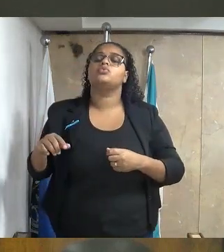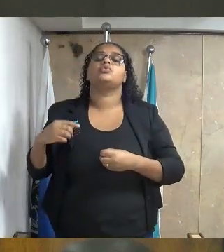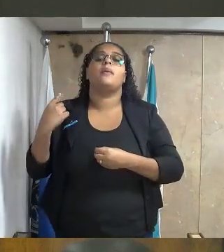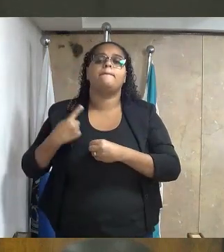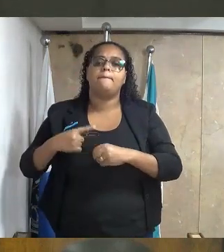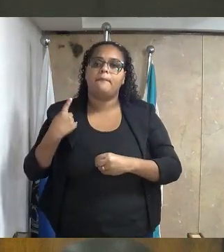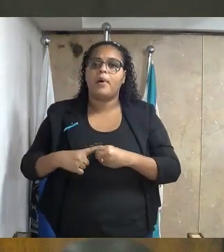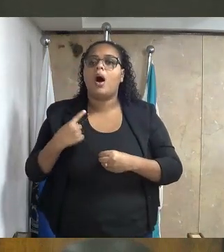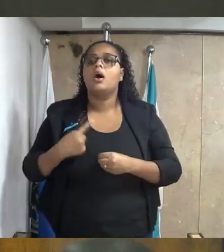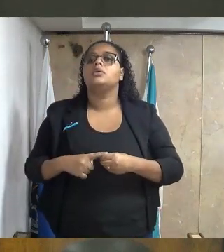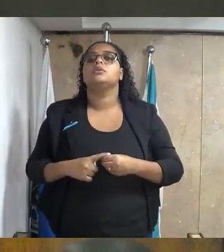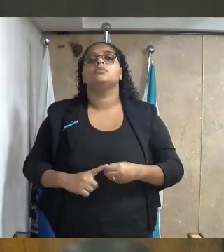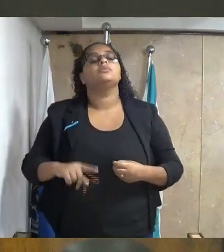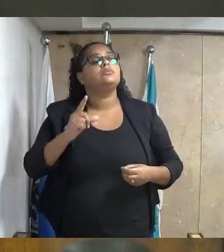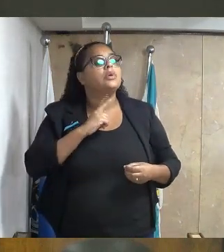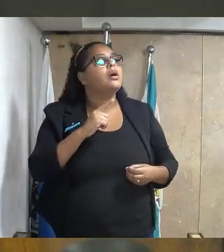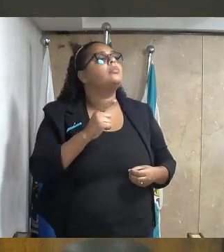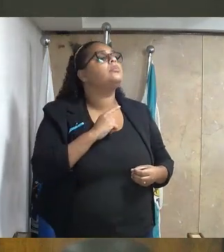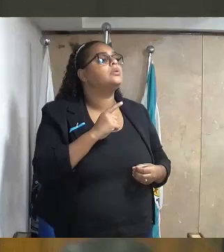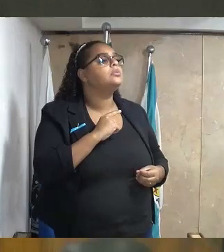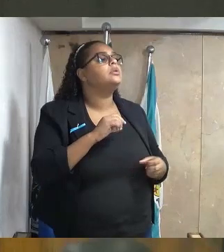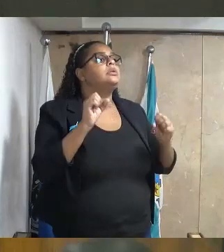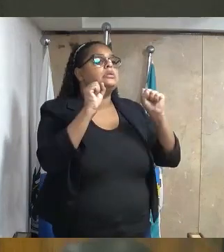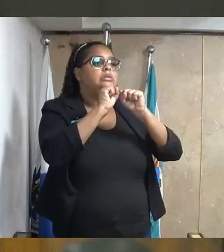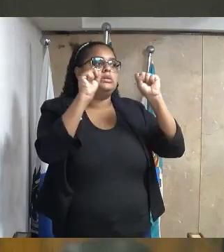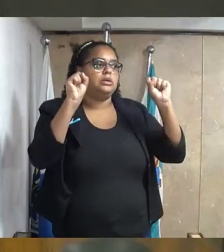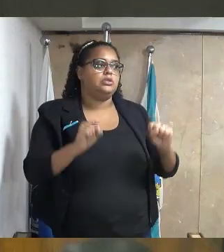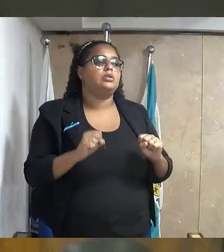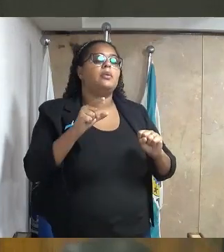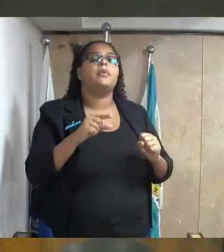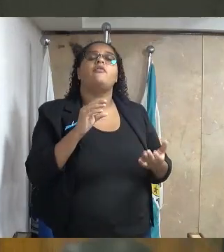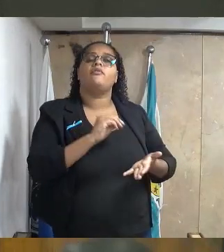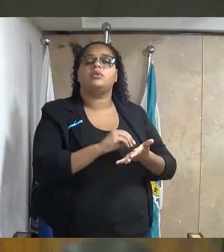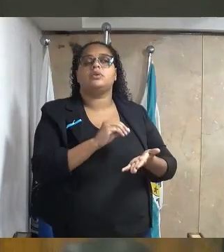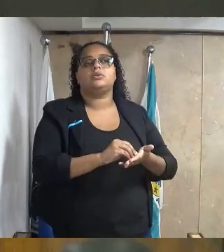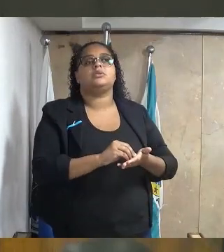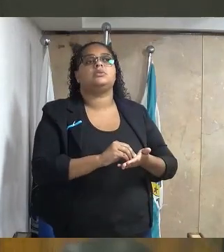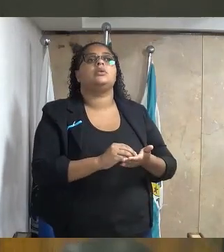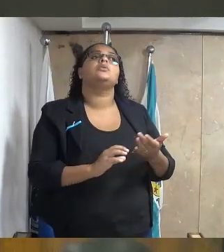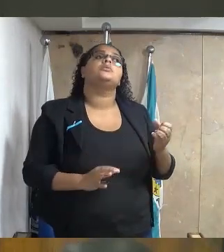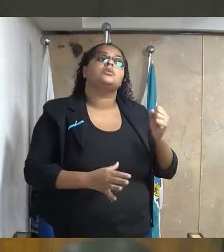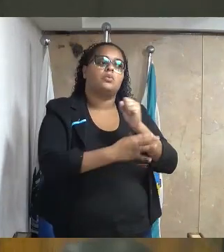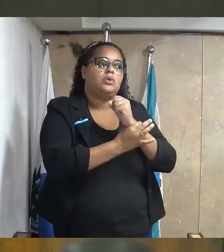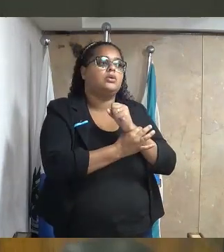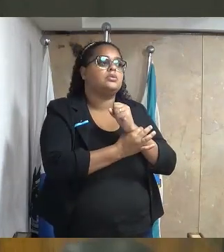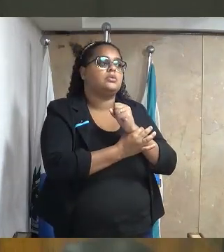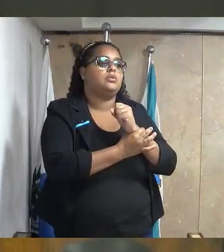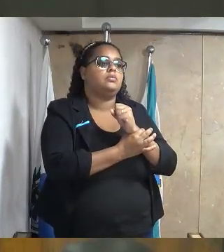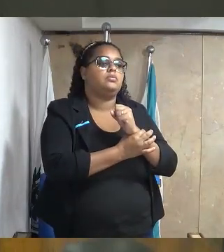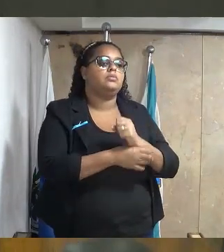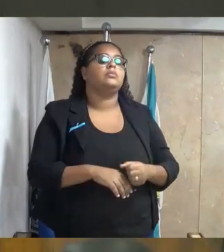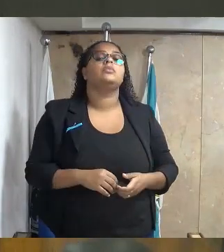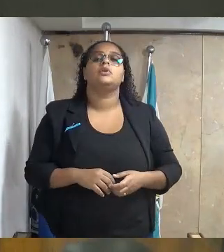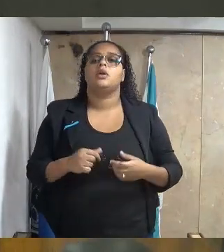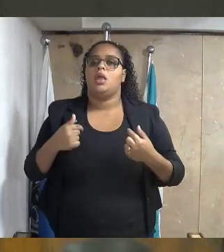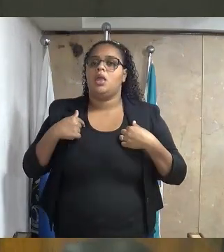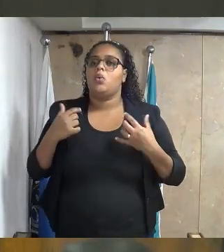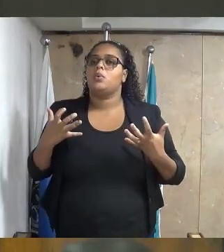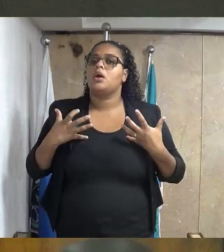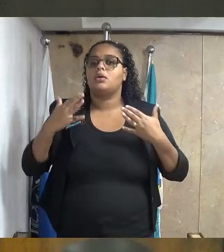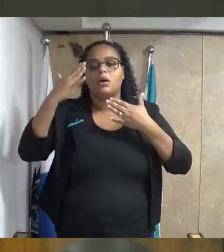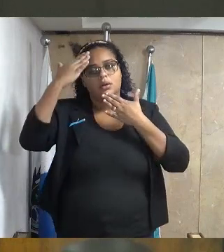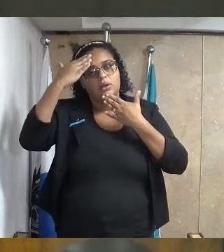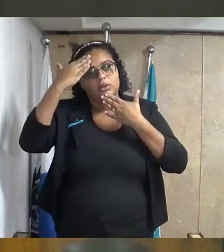porque nós estamos refém de um sistema de insegurança na nossa cidade de Duque de Caxias. Quero